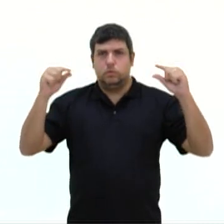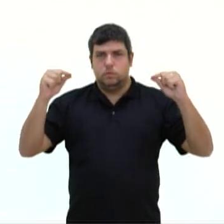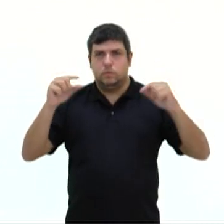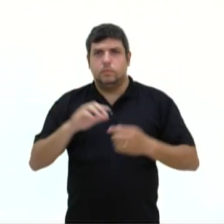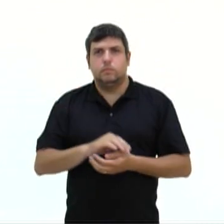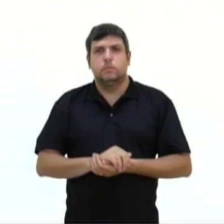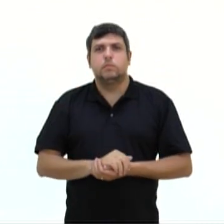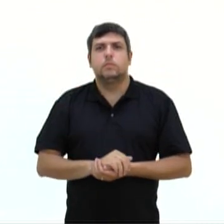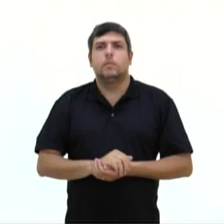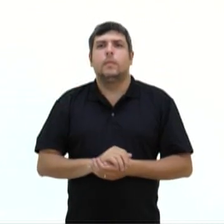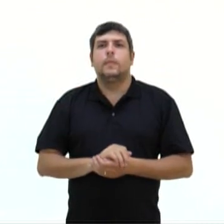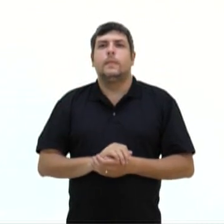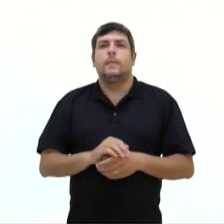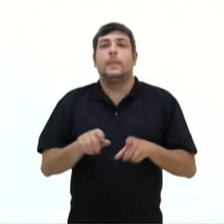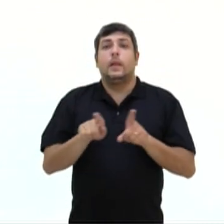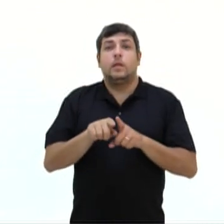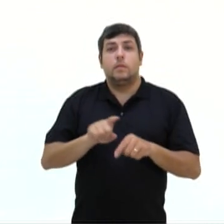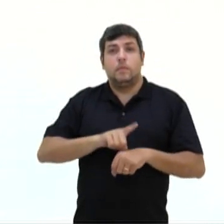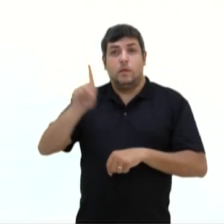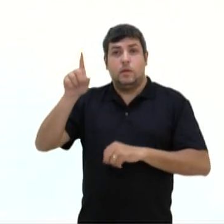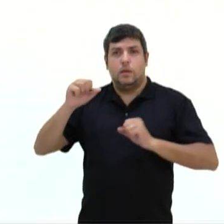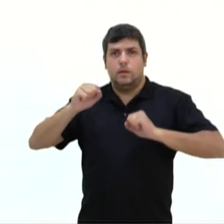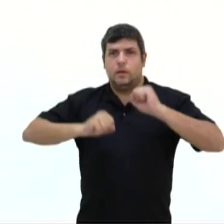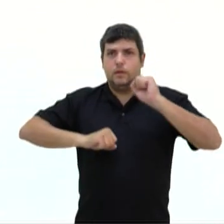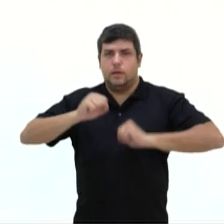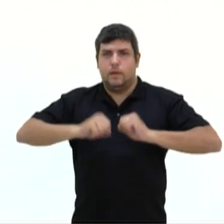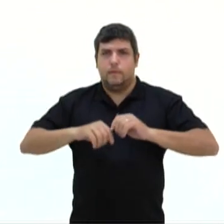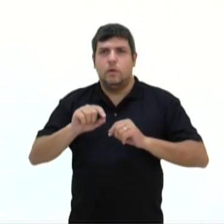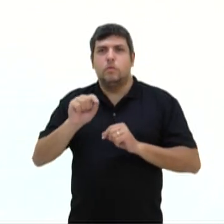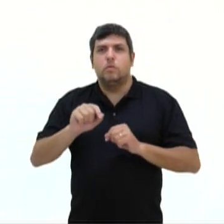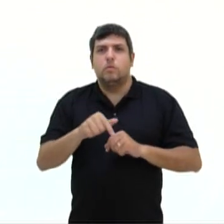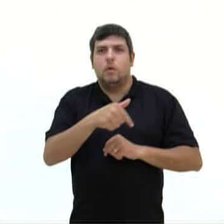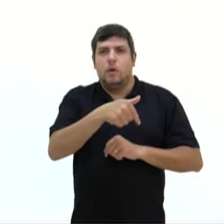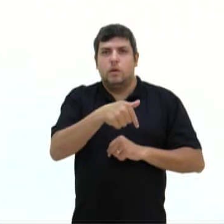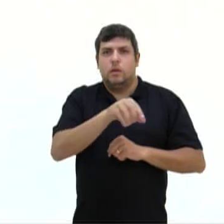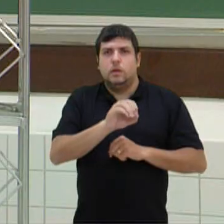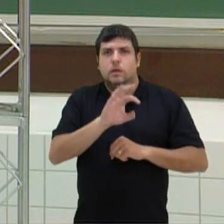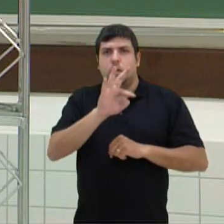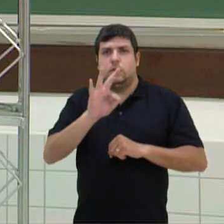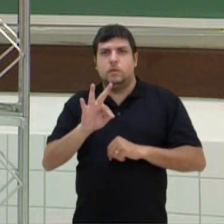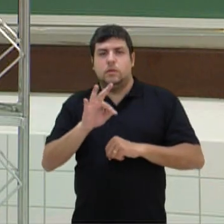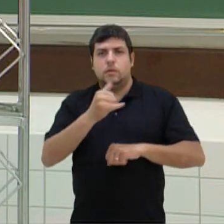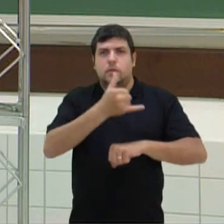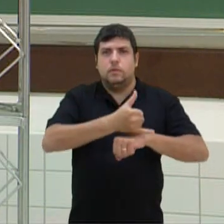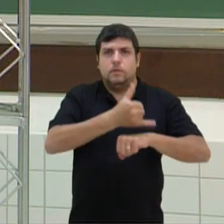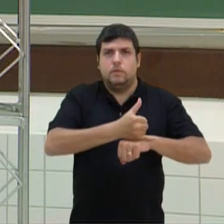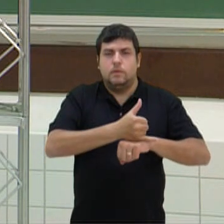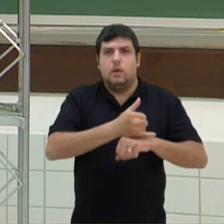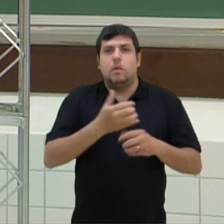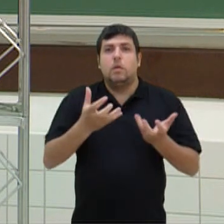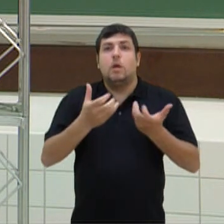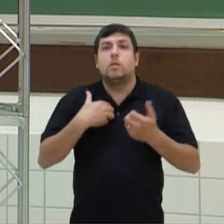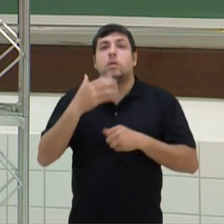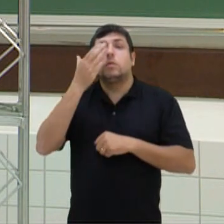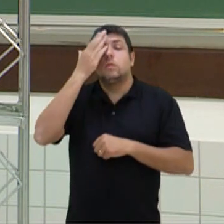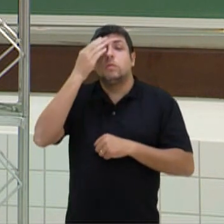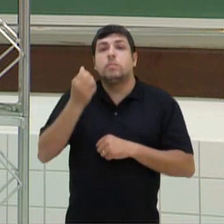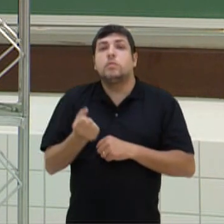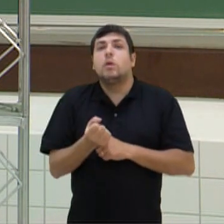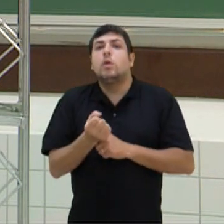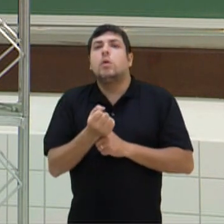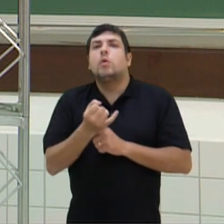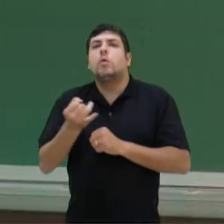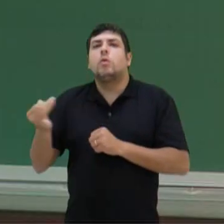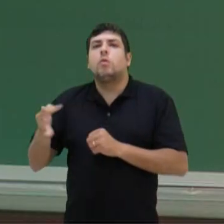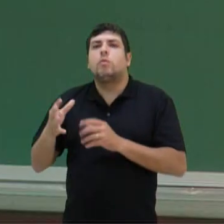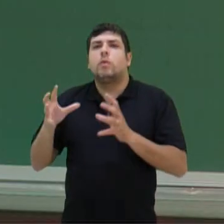Lá na minha mineradora, na minha fábrica, eu tenho 70 toneladas de ferro e eu quero saber quantas toneladas de ferro eu vou